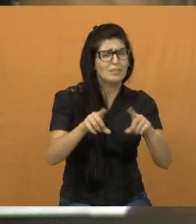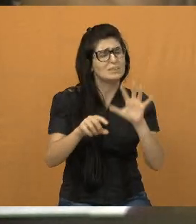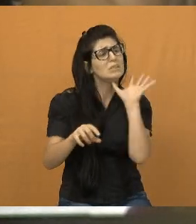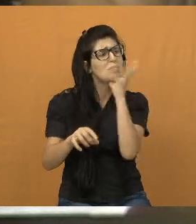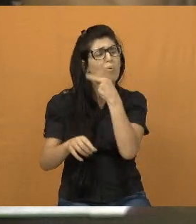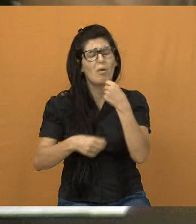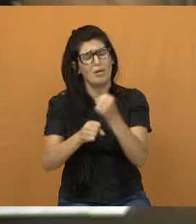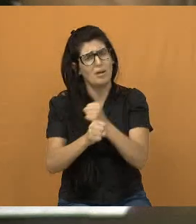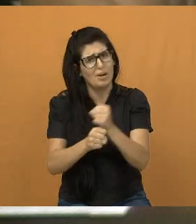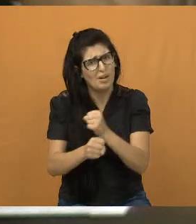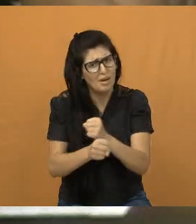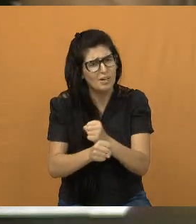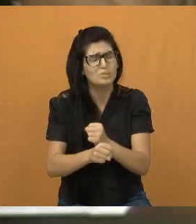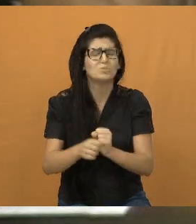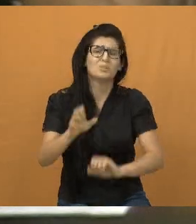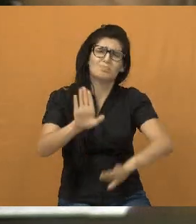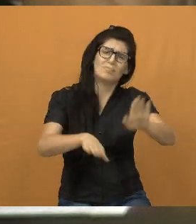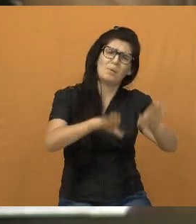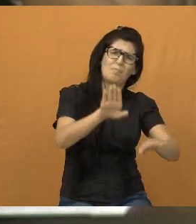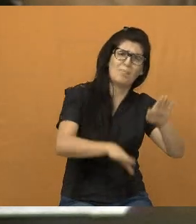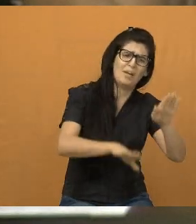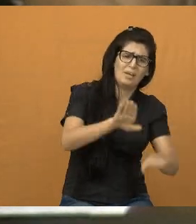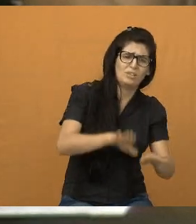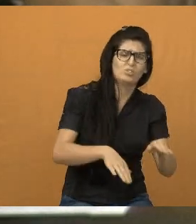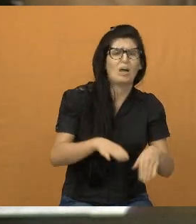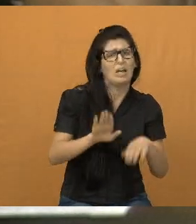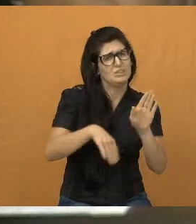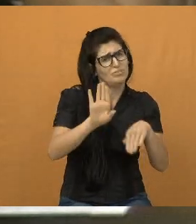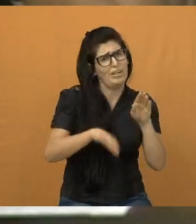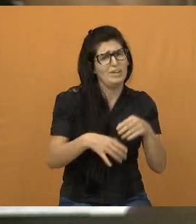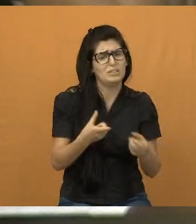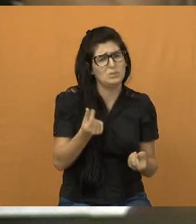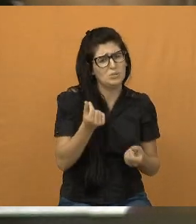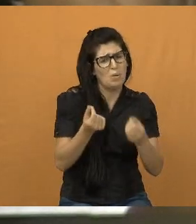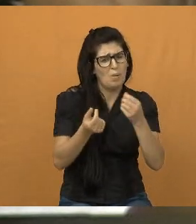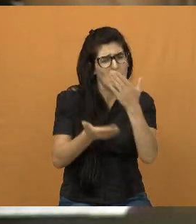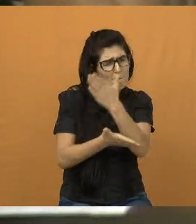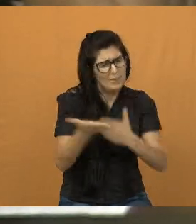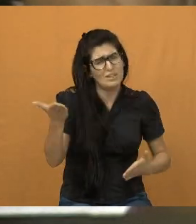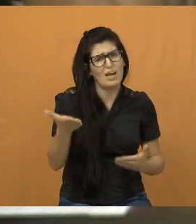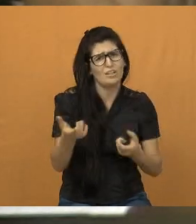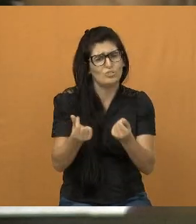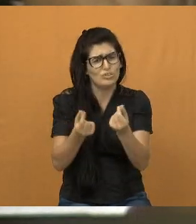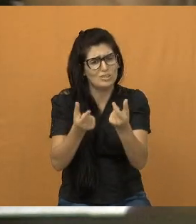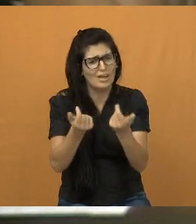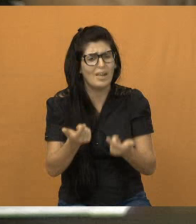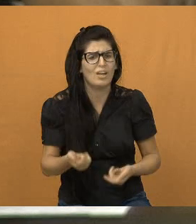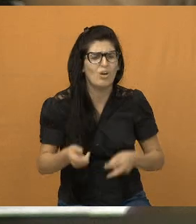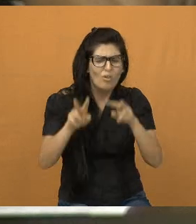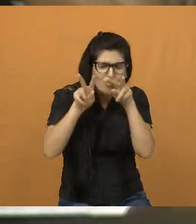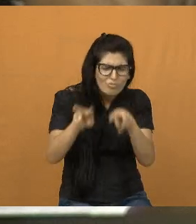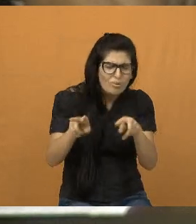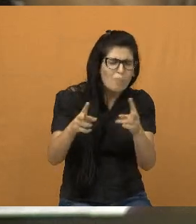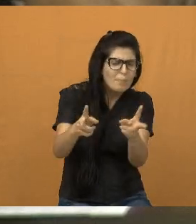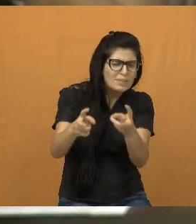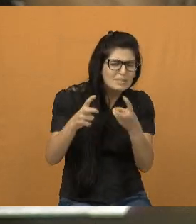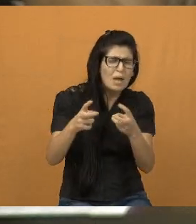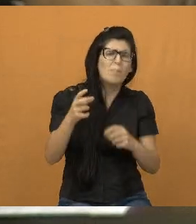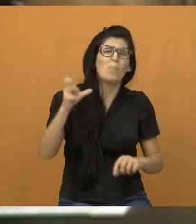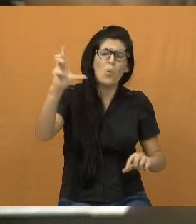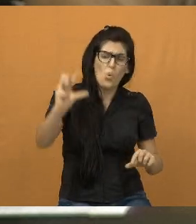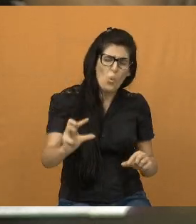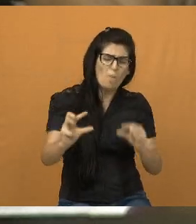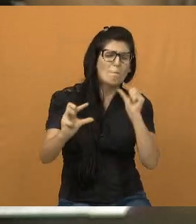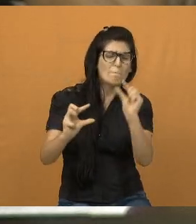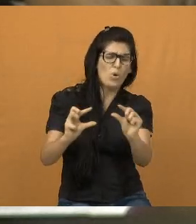né? Algumas vezes ele dá meio a meio, mas assim é um custo imenso. Se você viu no gráfico que o seu Paulo